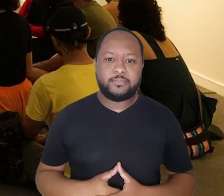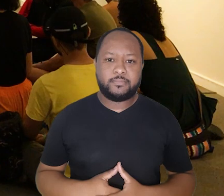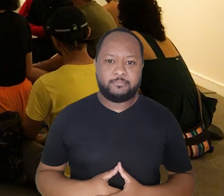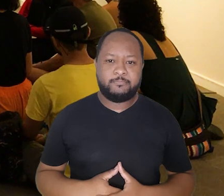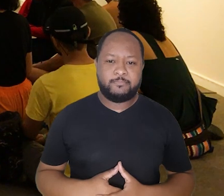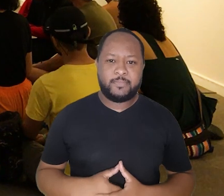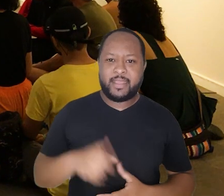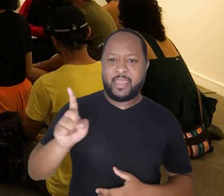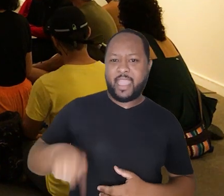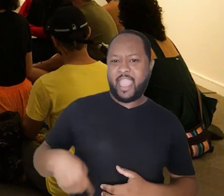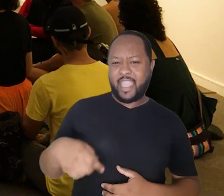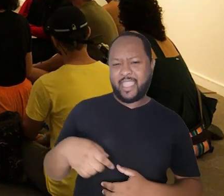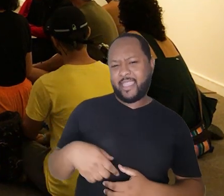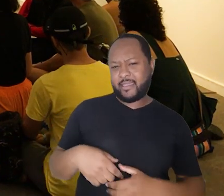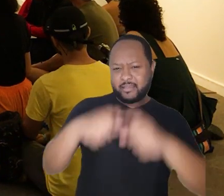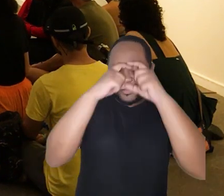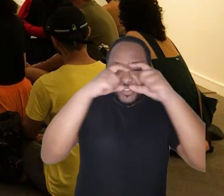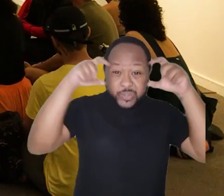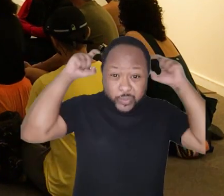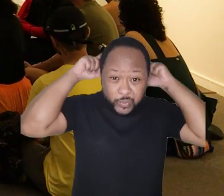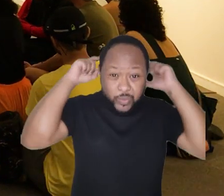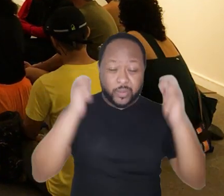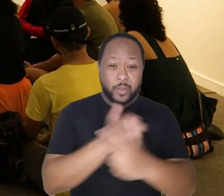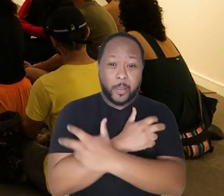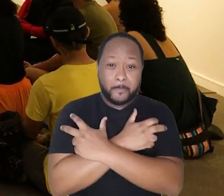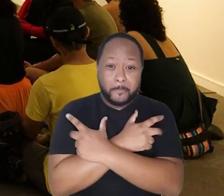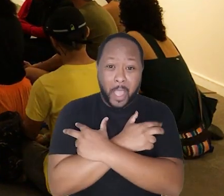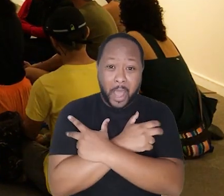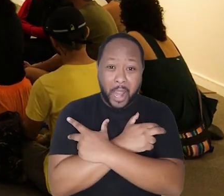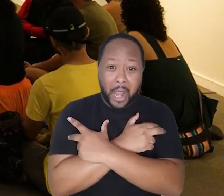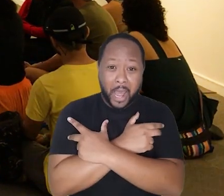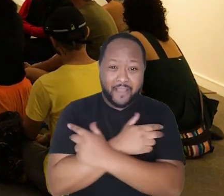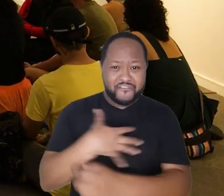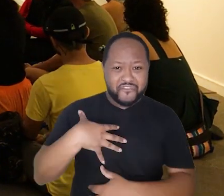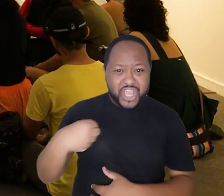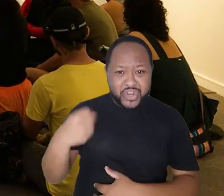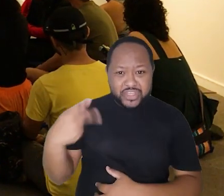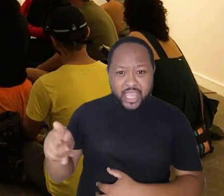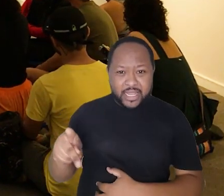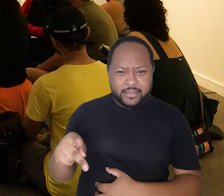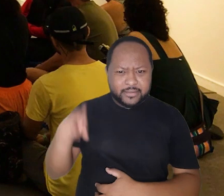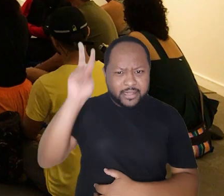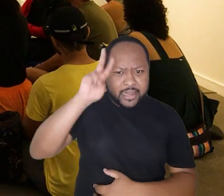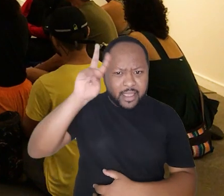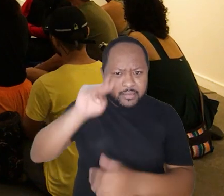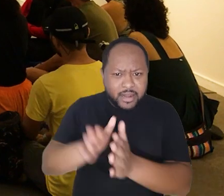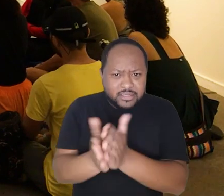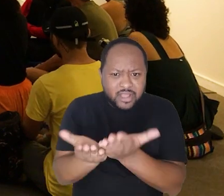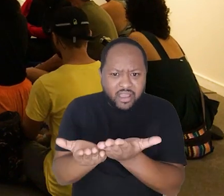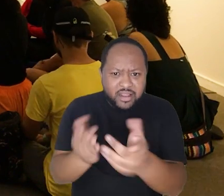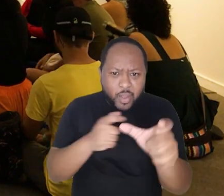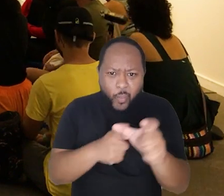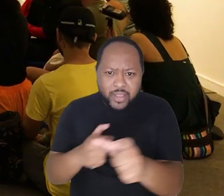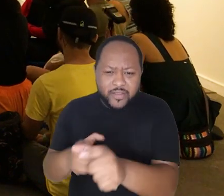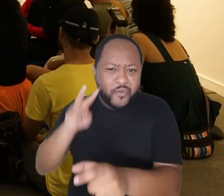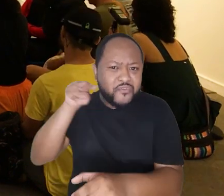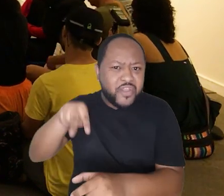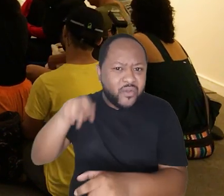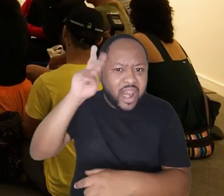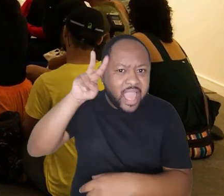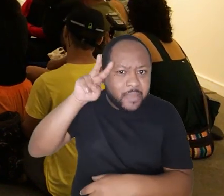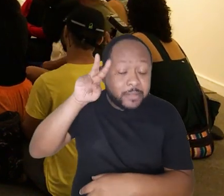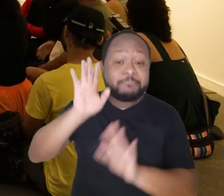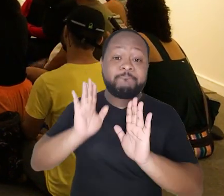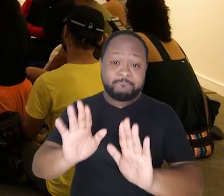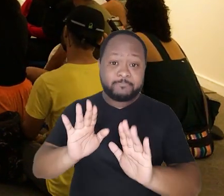Os Filhos de Anansi? Você viu numa HQ? Você lembra qual HQ? Não? Ótimo. Bom, Anansi, ele é